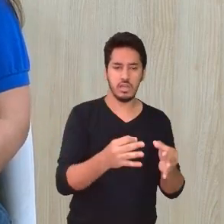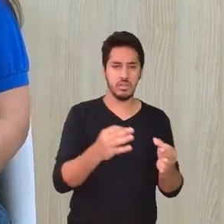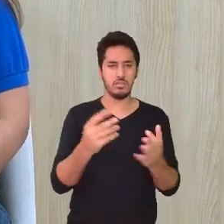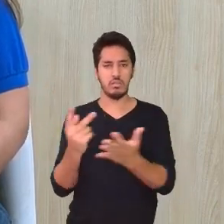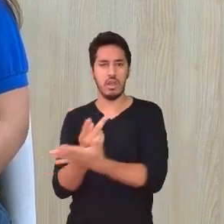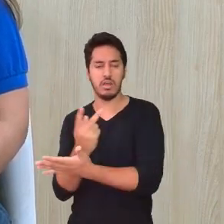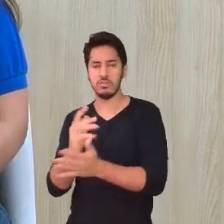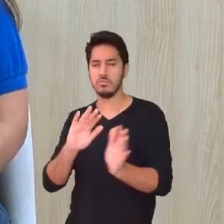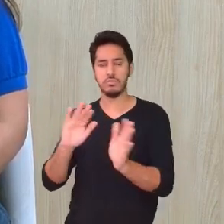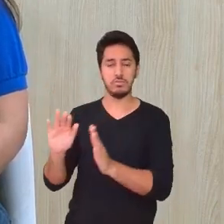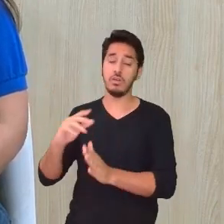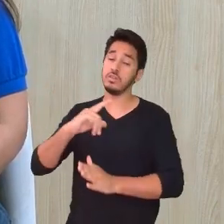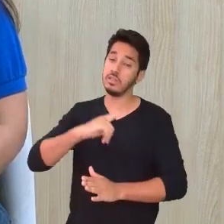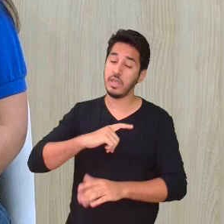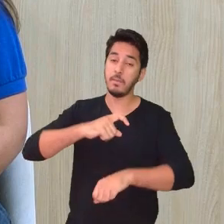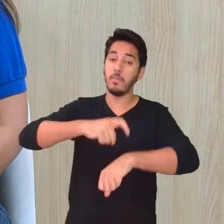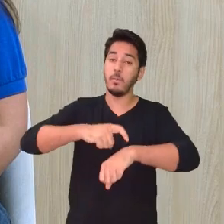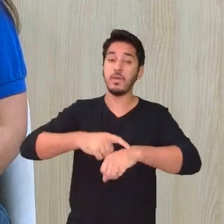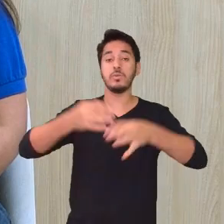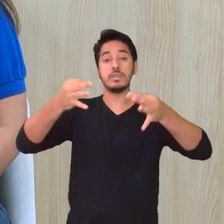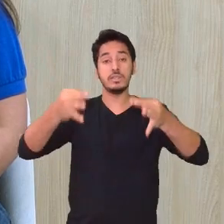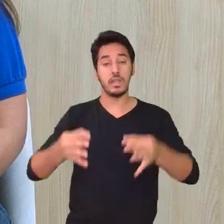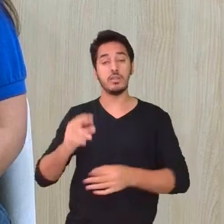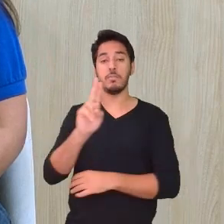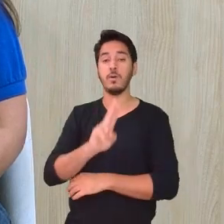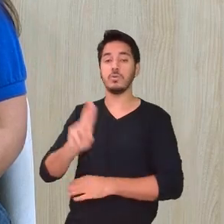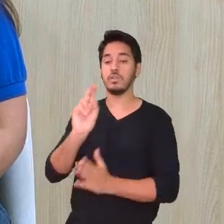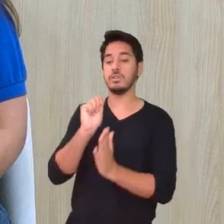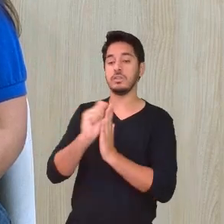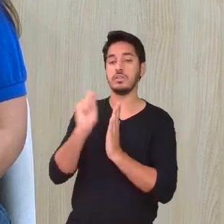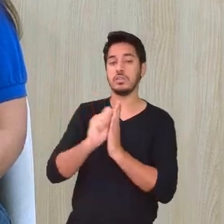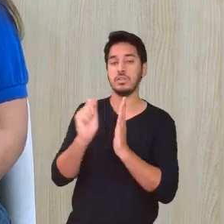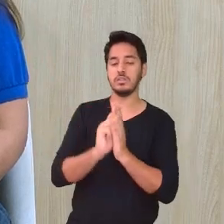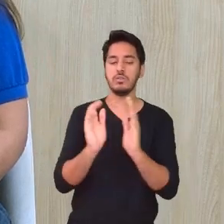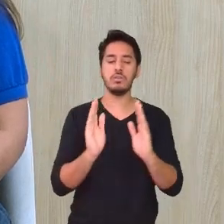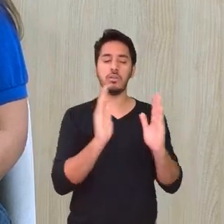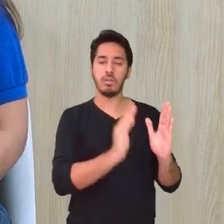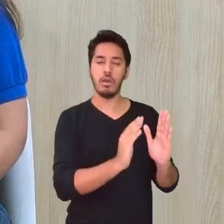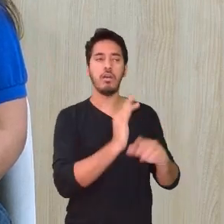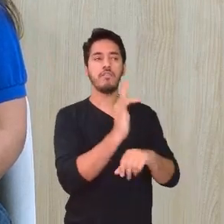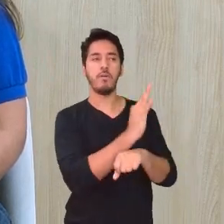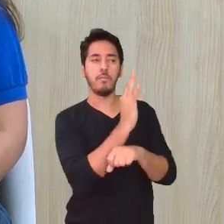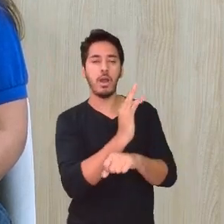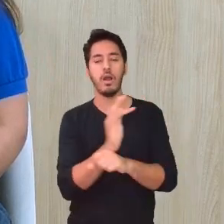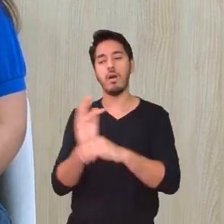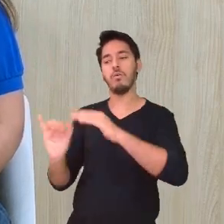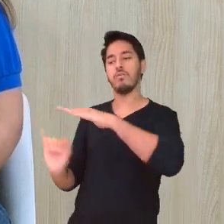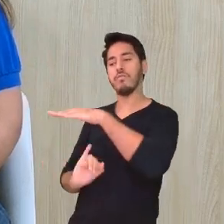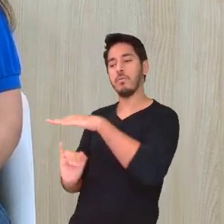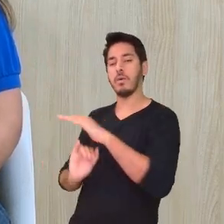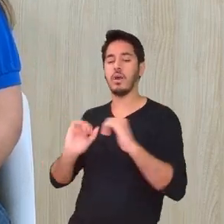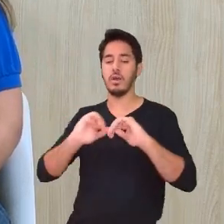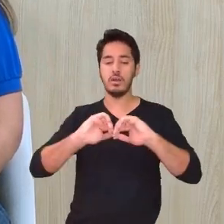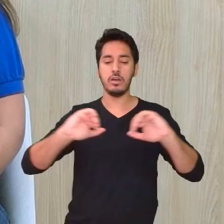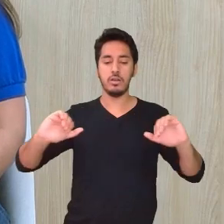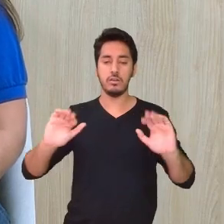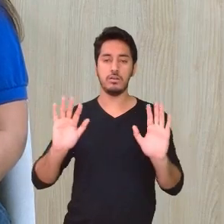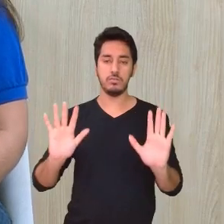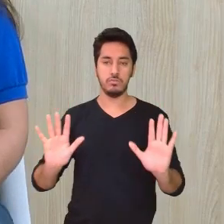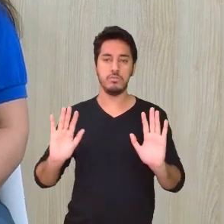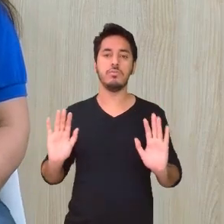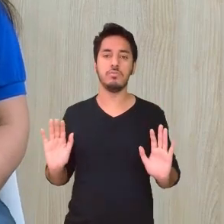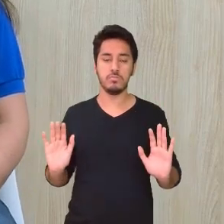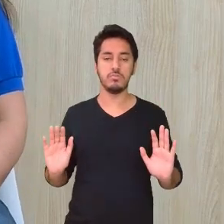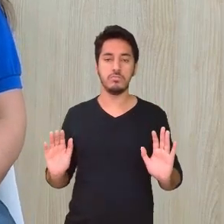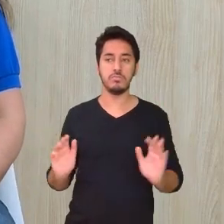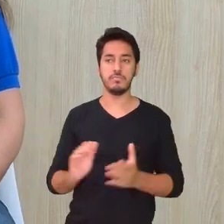e locais adequados para se usar essa escrita midiática que às vezes se fala, não é isso? E até esse internetês, né?